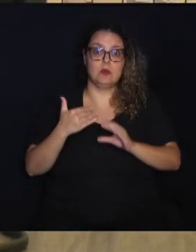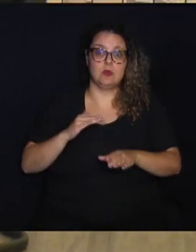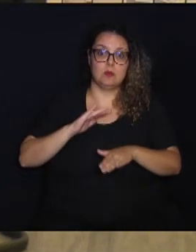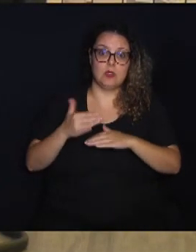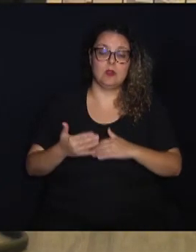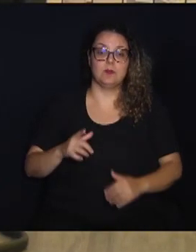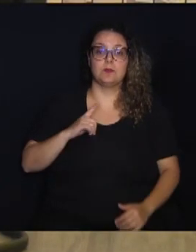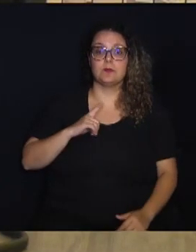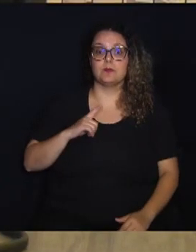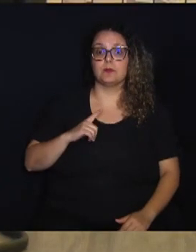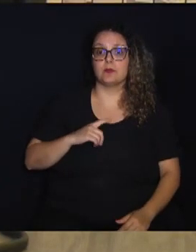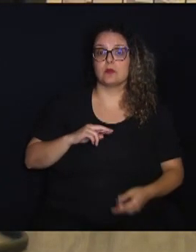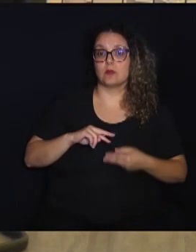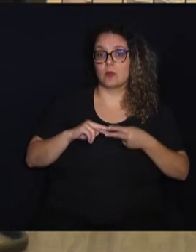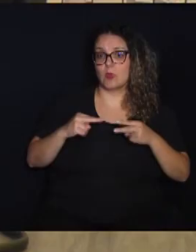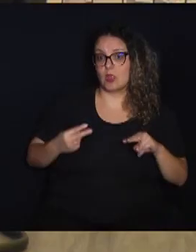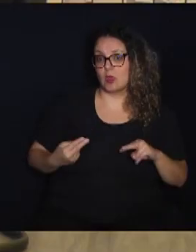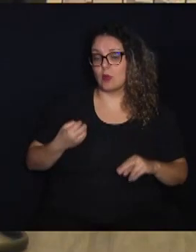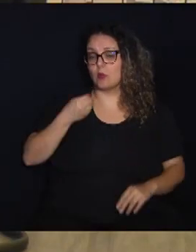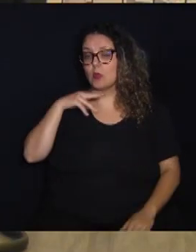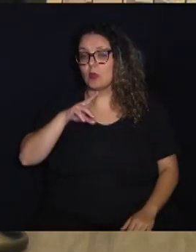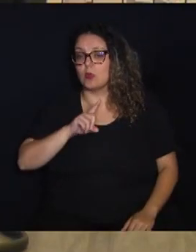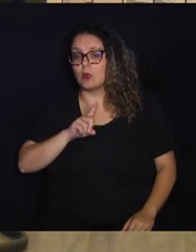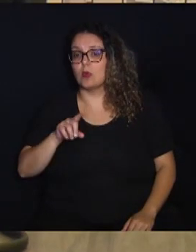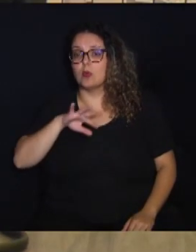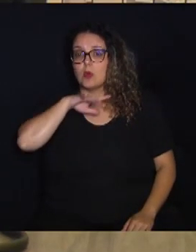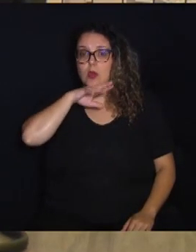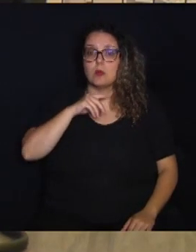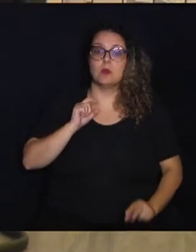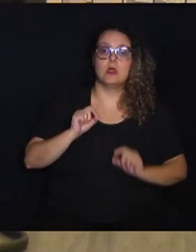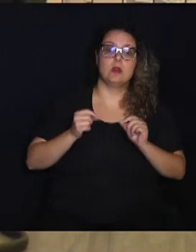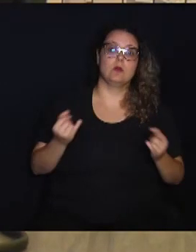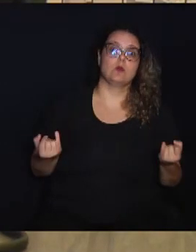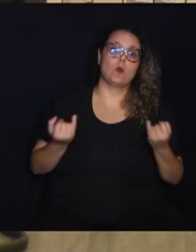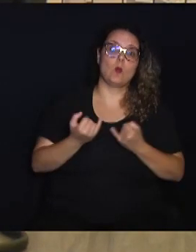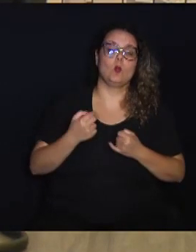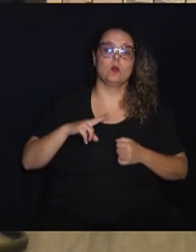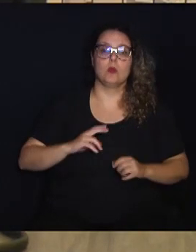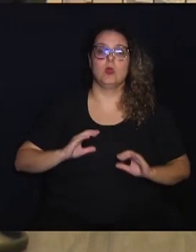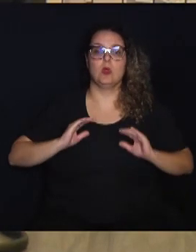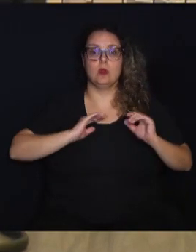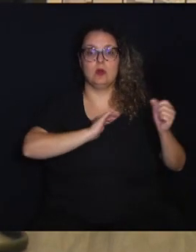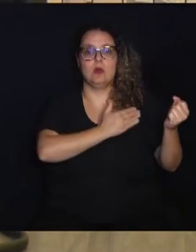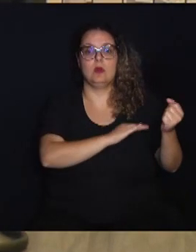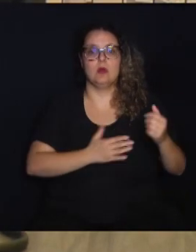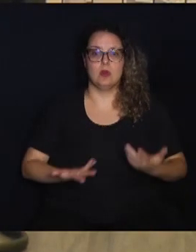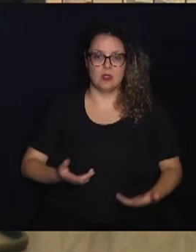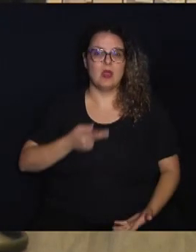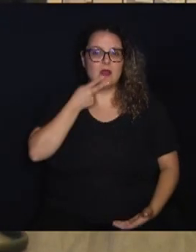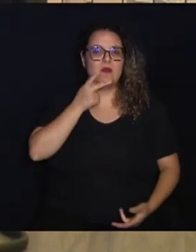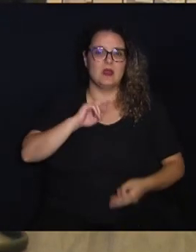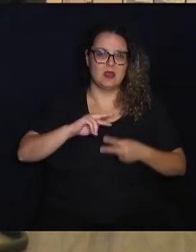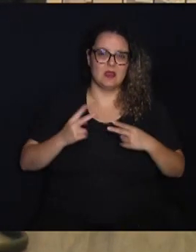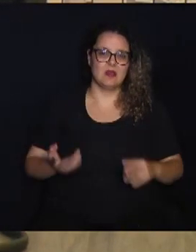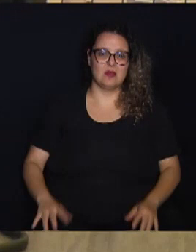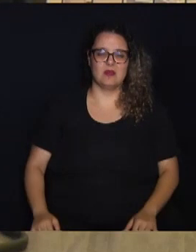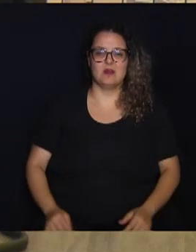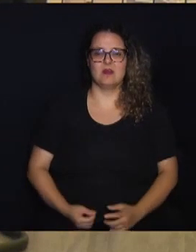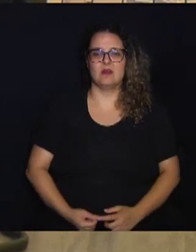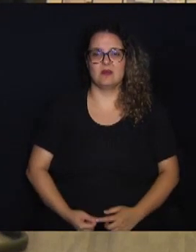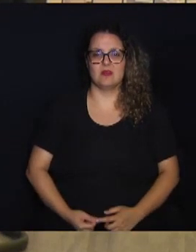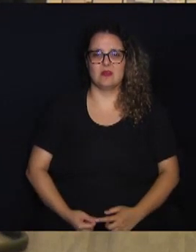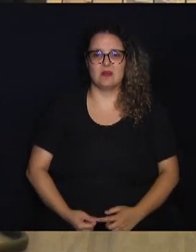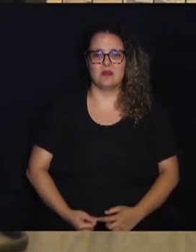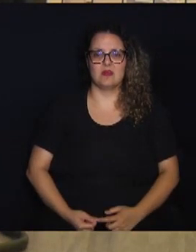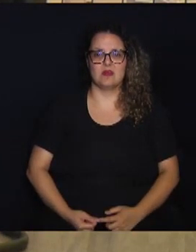Existe uma genética boa ou ruim para quem quer perder peso ou ganhar músculo? Todo mundo fala essa questão da genética. Eu não perco,